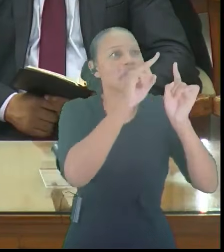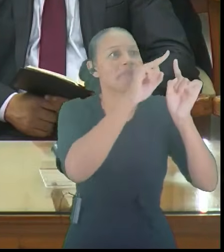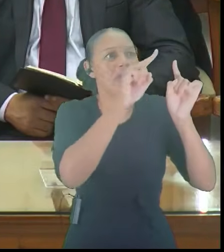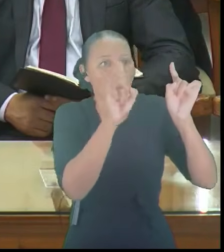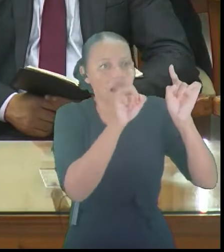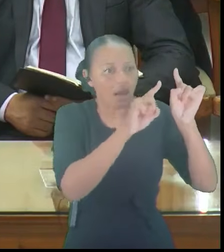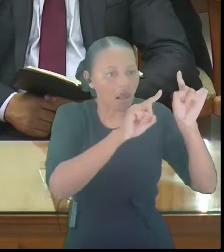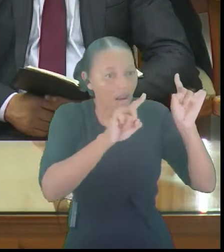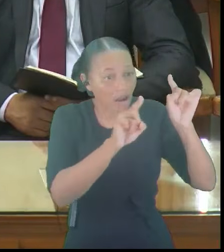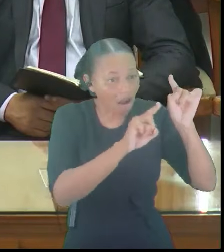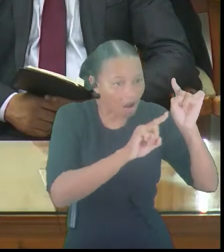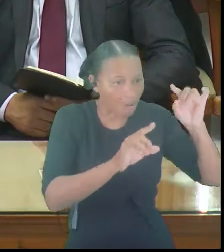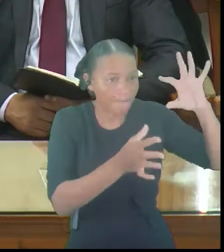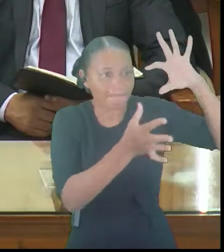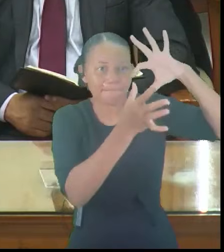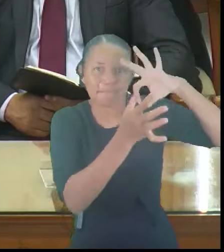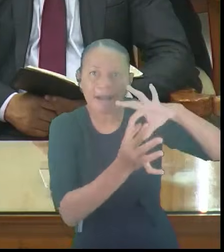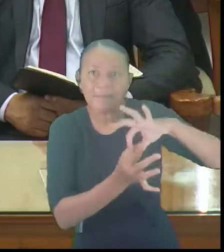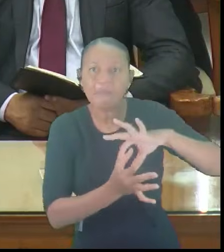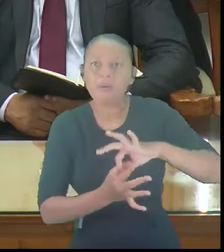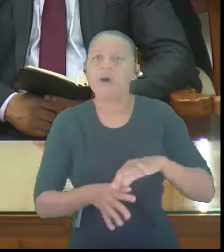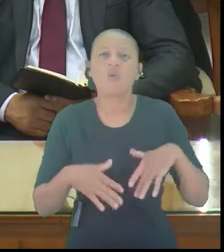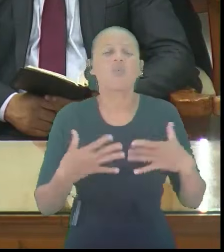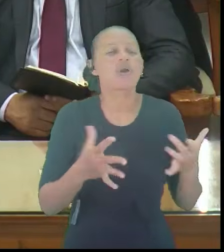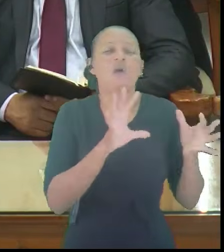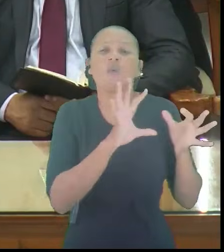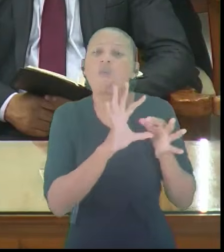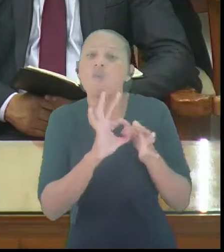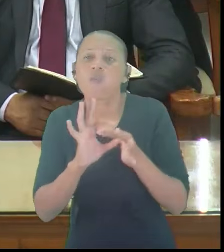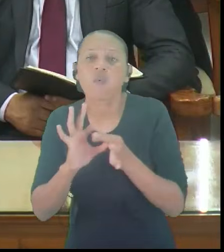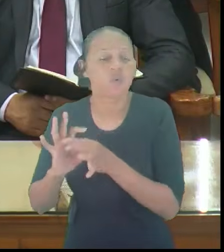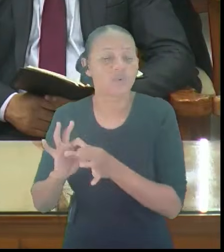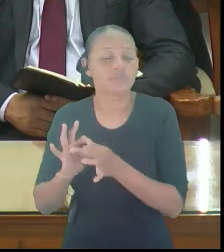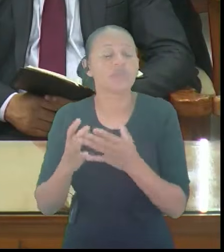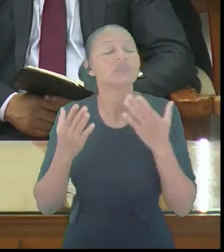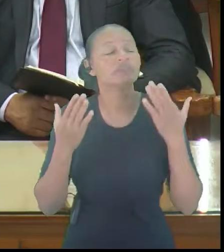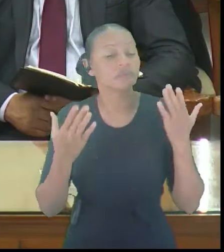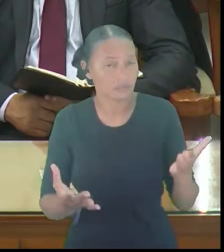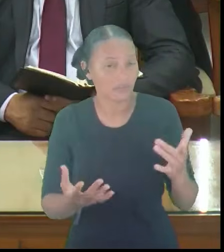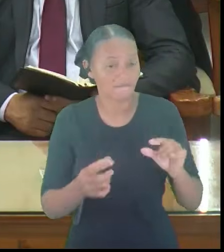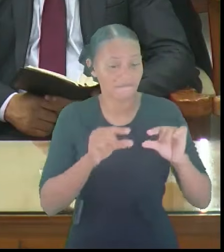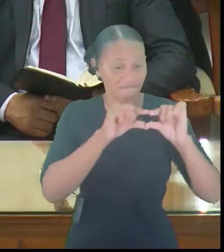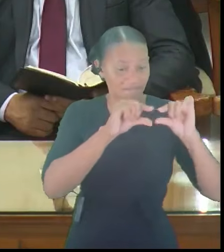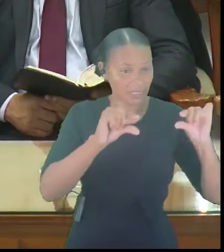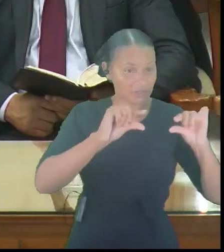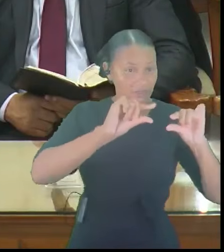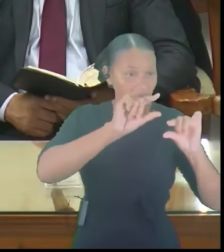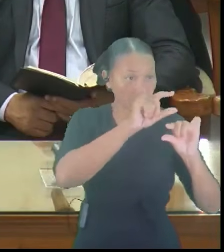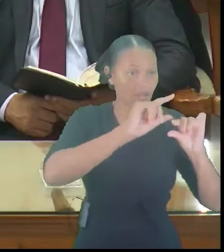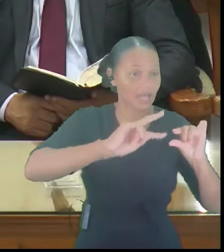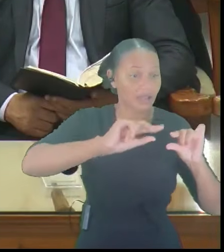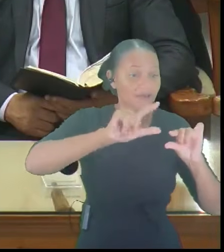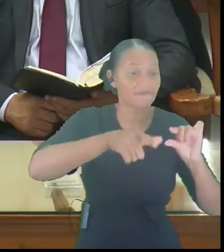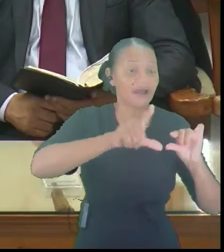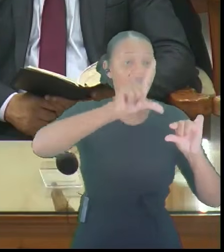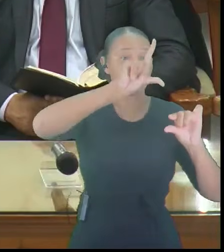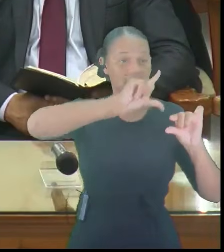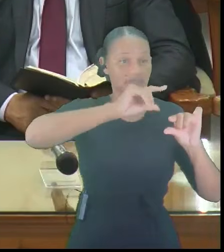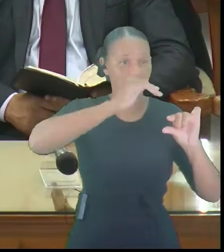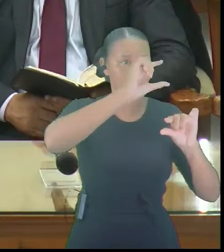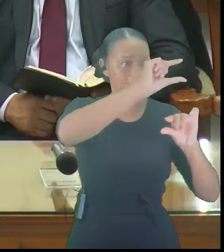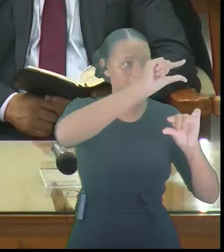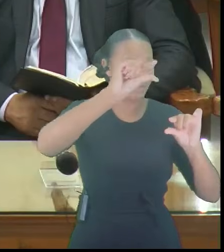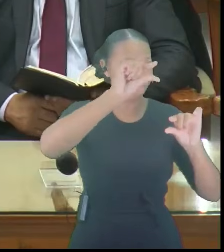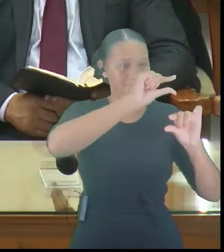ler o contexto. E o que é o contexto? São os versículos que vêm antes e são os versículos que vêm depois.